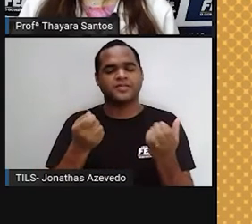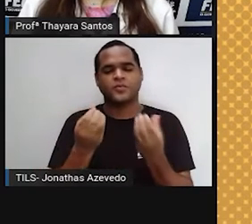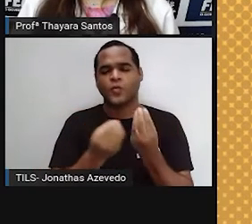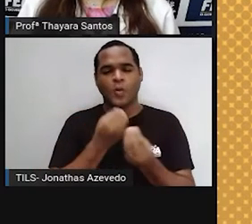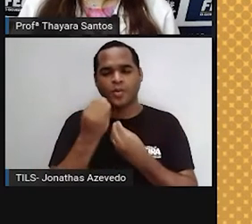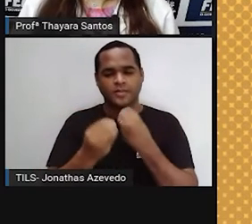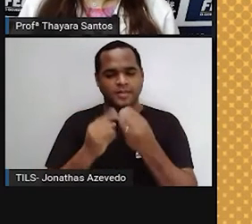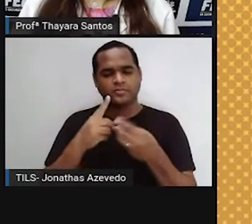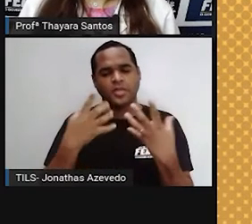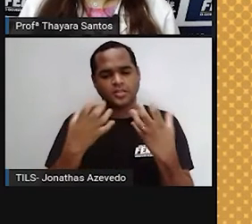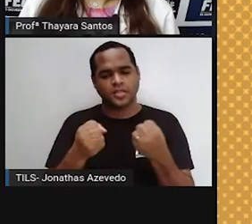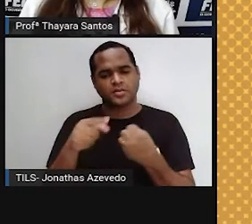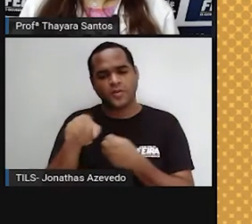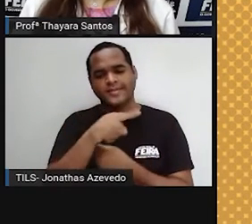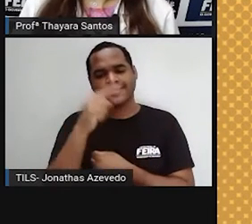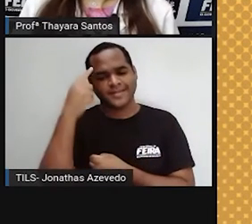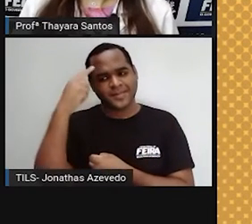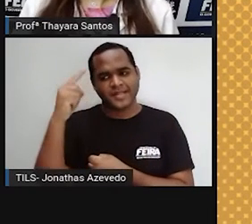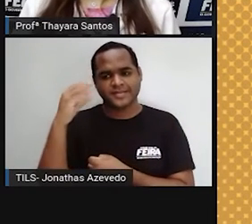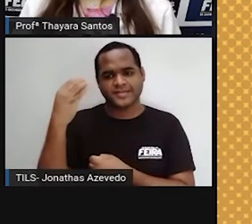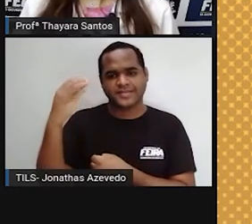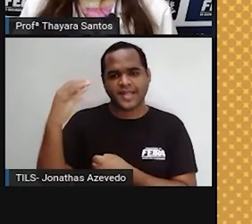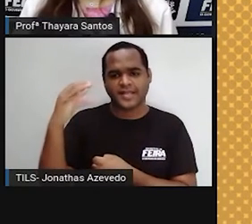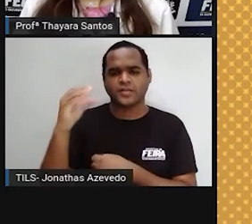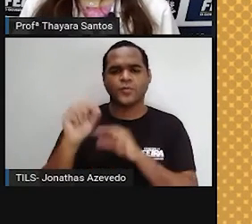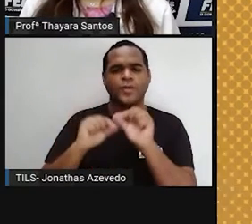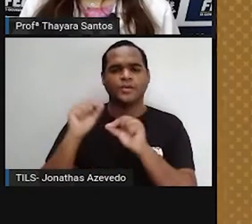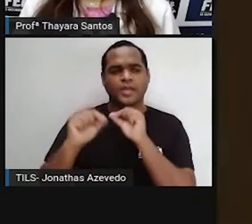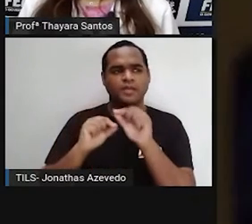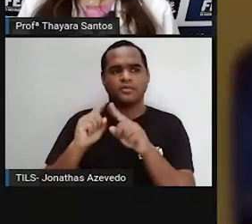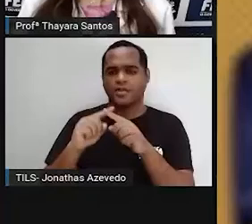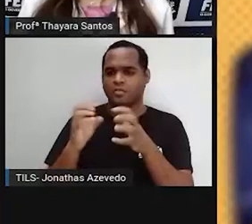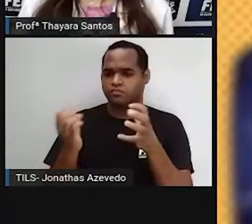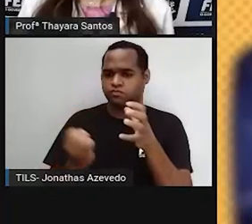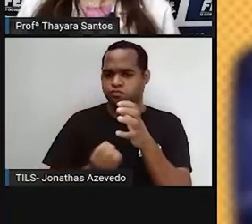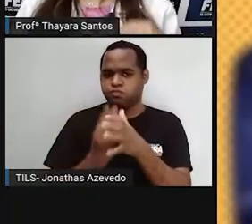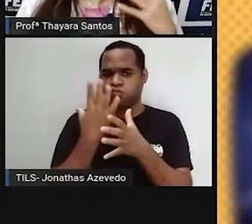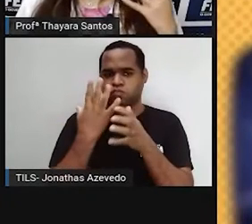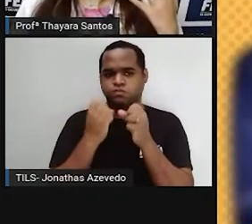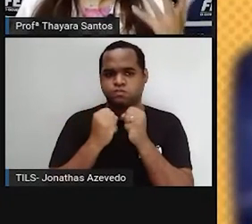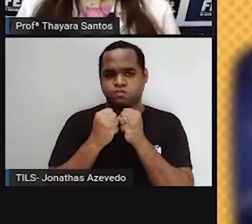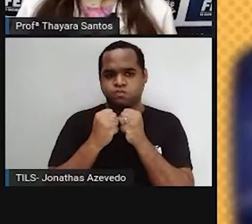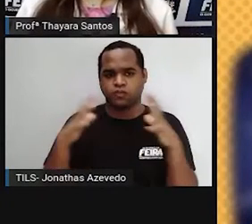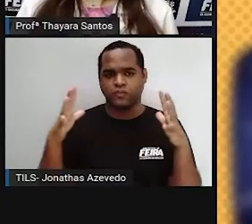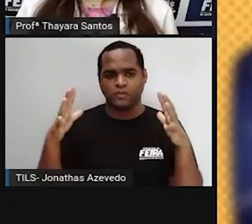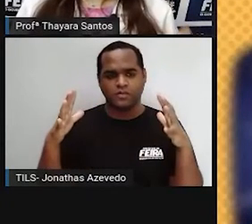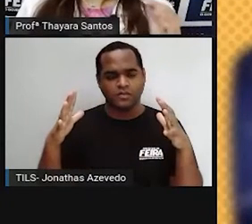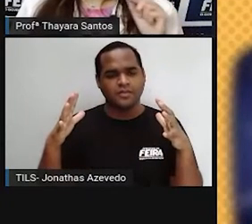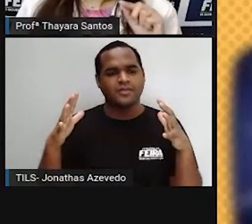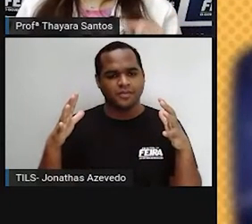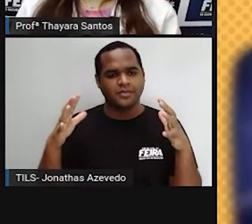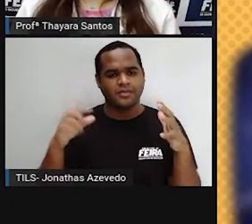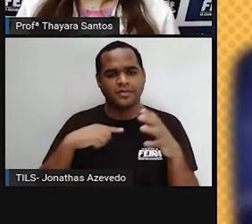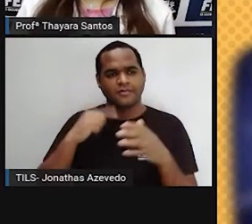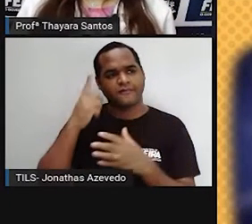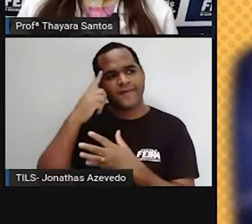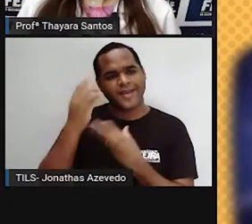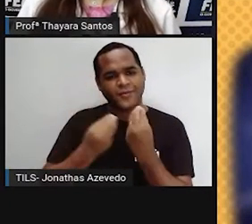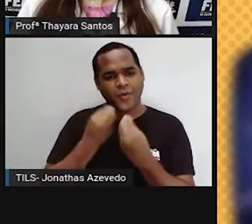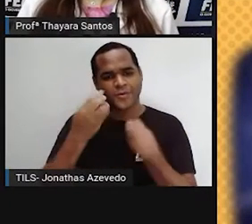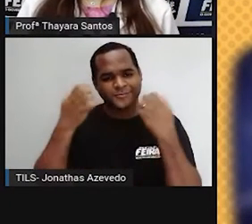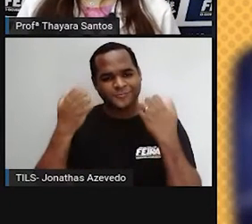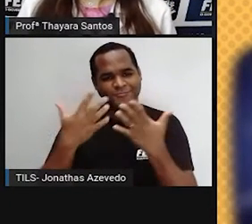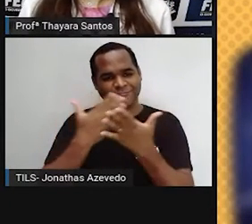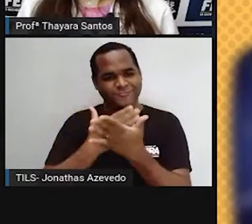atualmente mais aceita hoje pela ciência é a teoria do Big Bang. E como foi que isso aconteceu? A gente vai ver